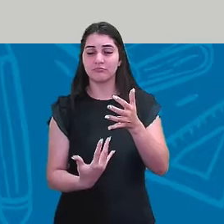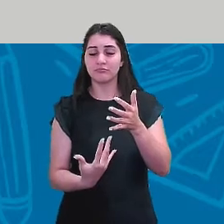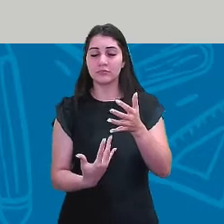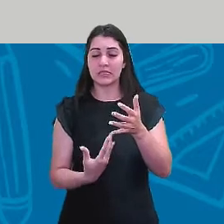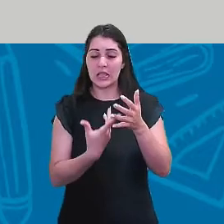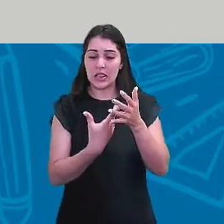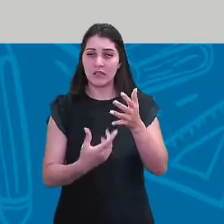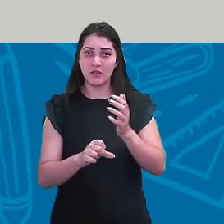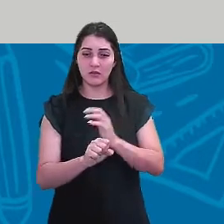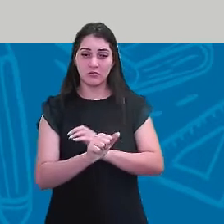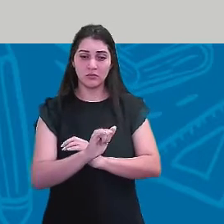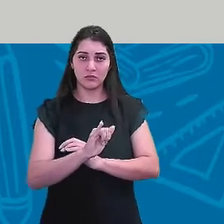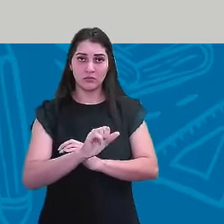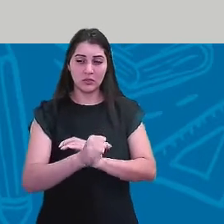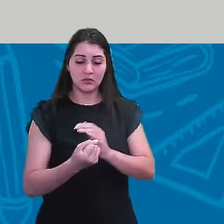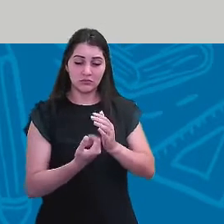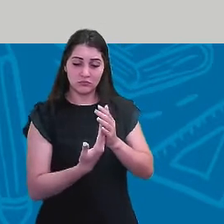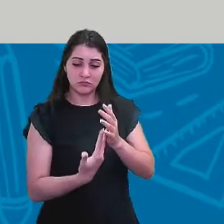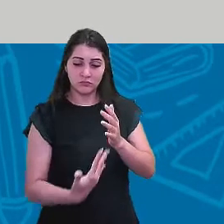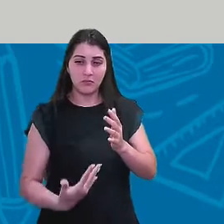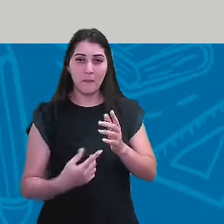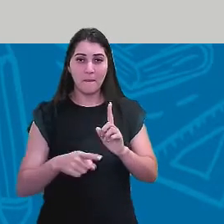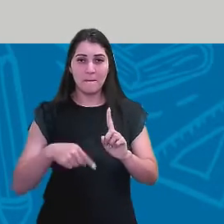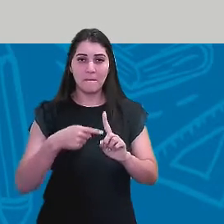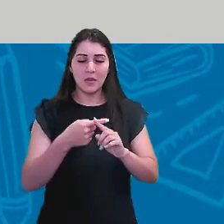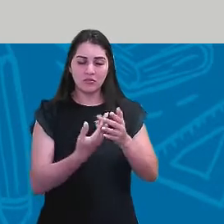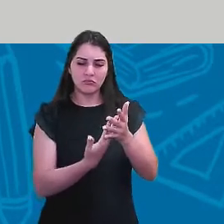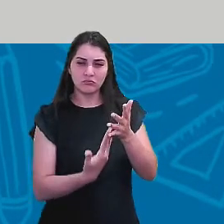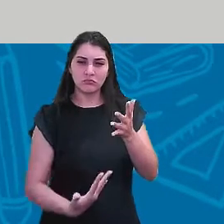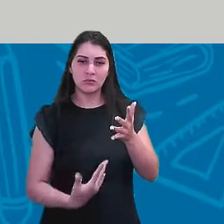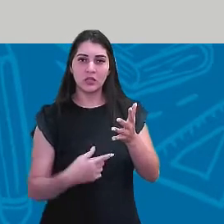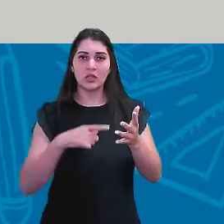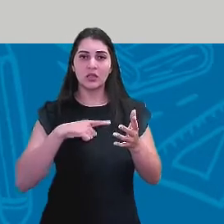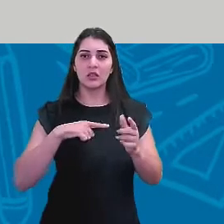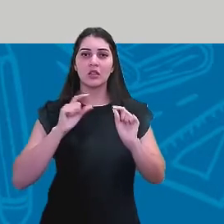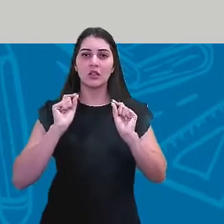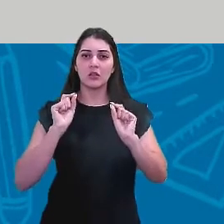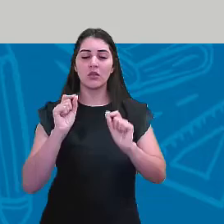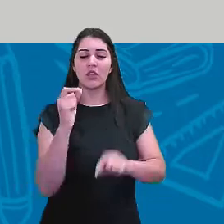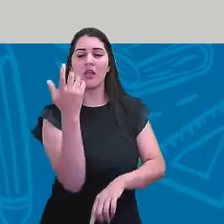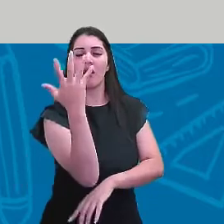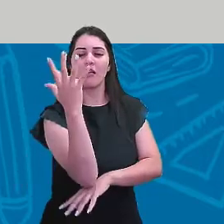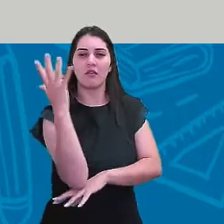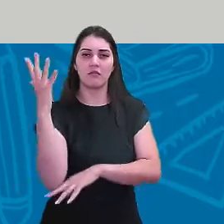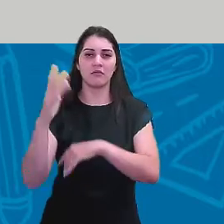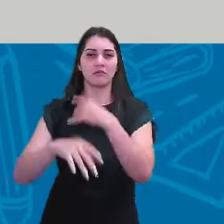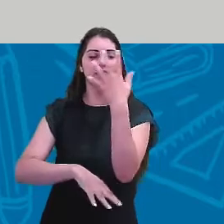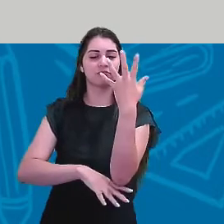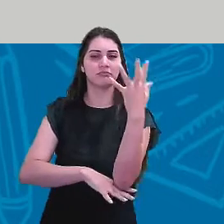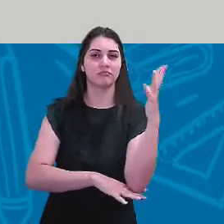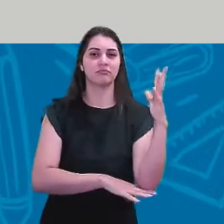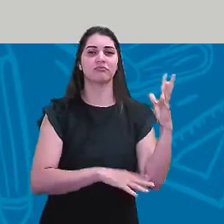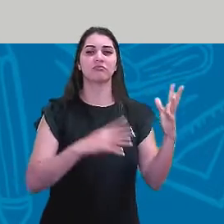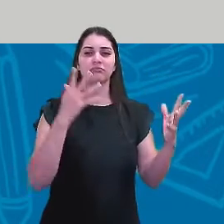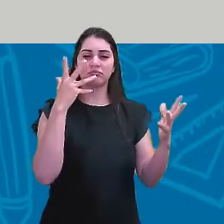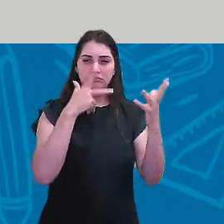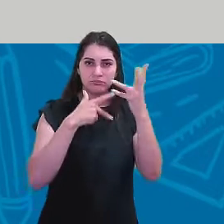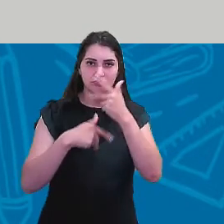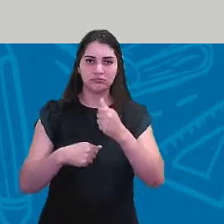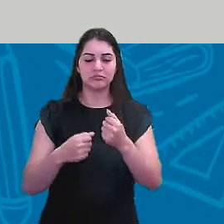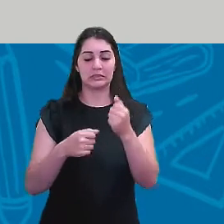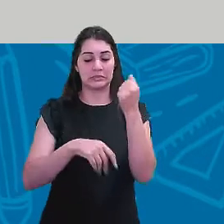mais profundas. É aí quando a gente tem aquela vegetação mais arborosa, maior, árvores grandes